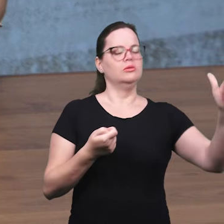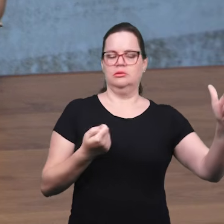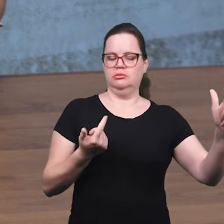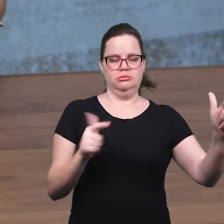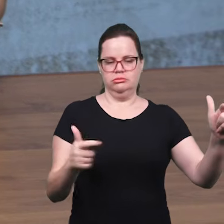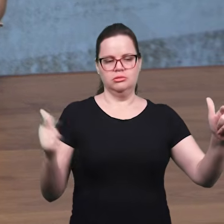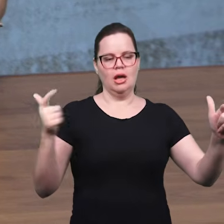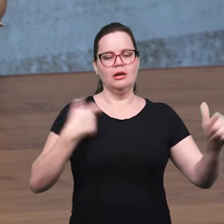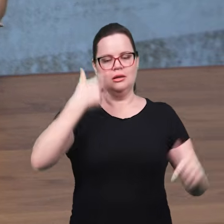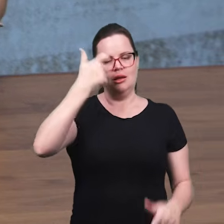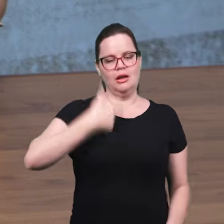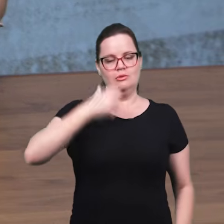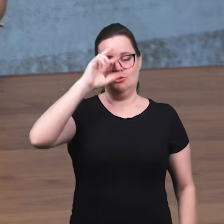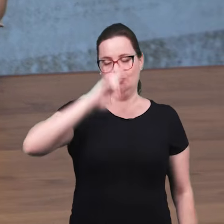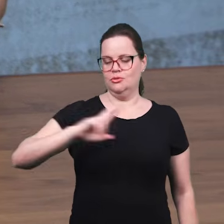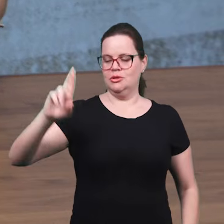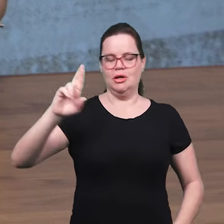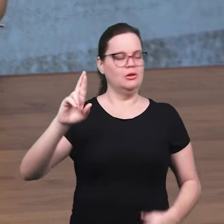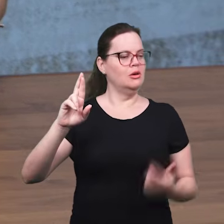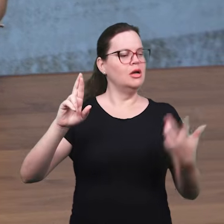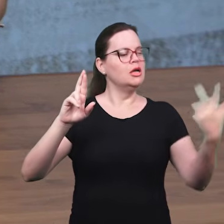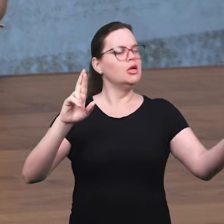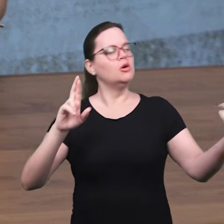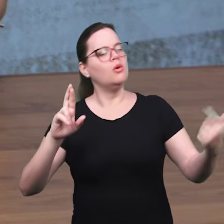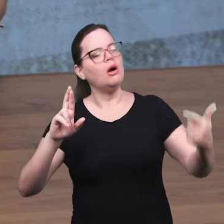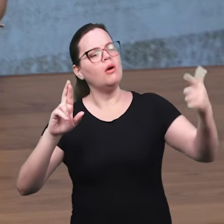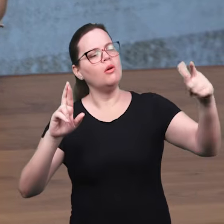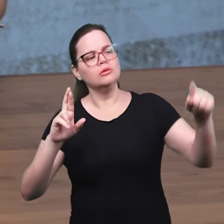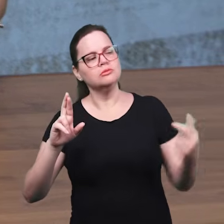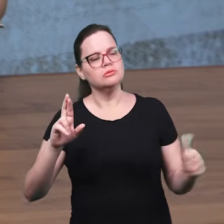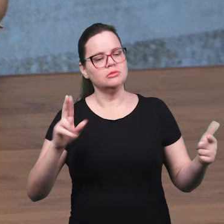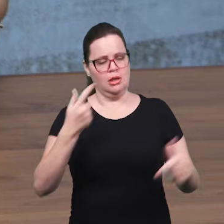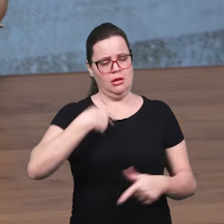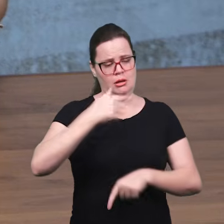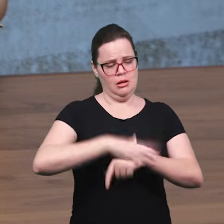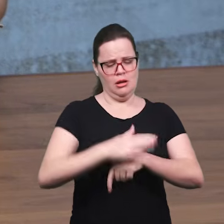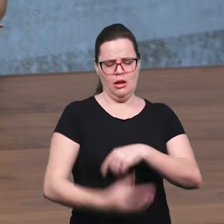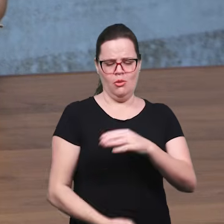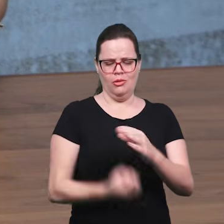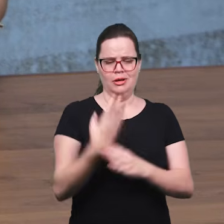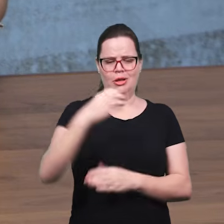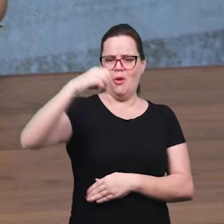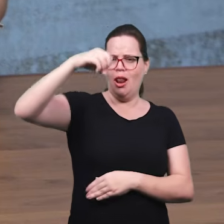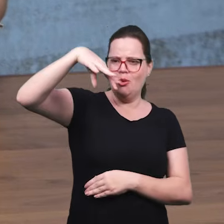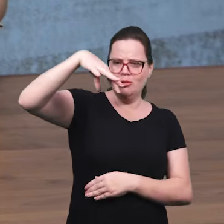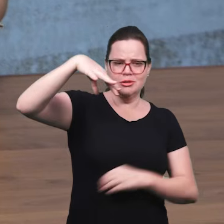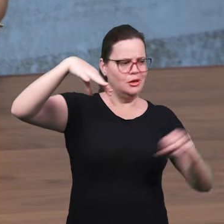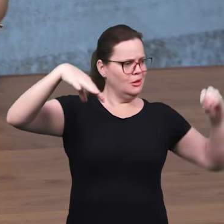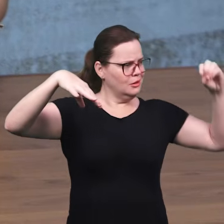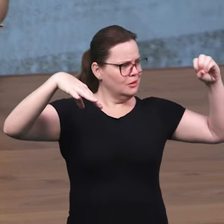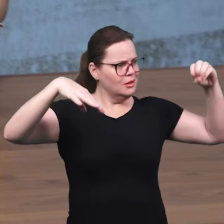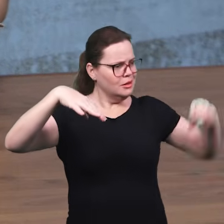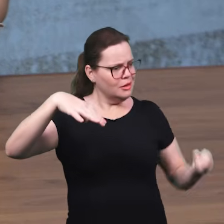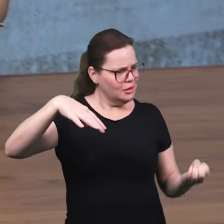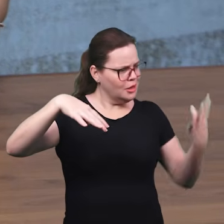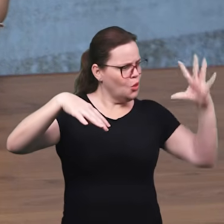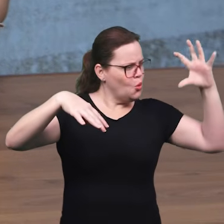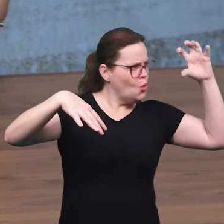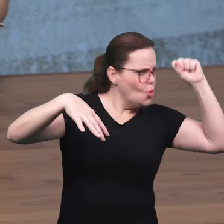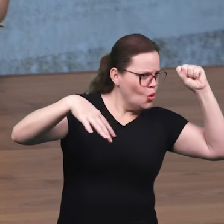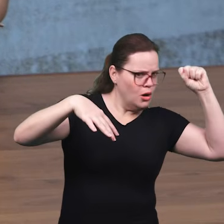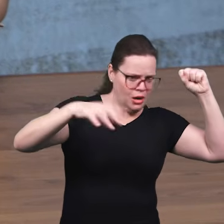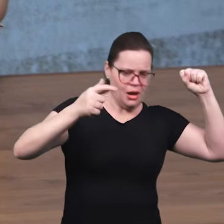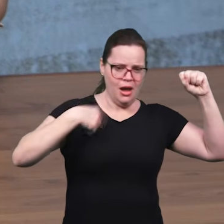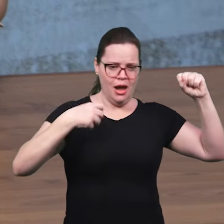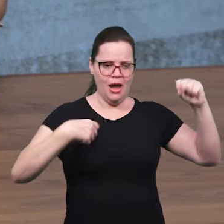Senhor e não há outro. Eu formo a luz e crio as trevas. Eu faço a